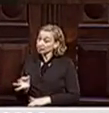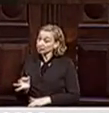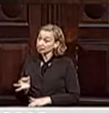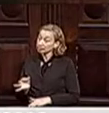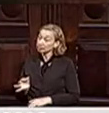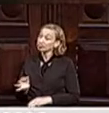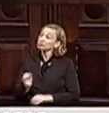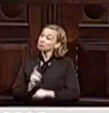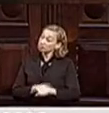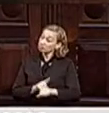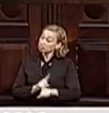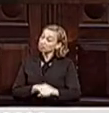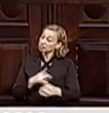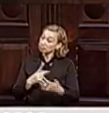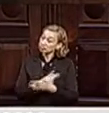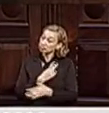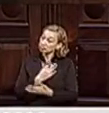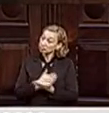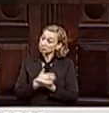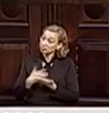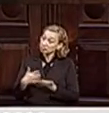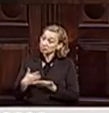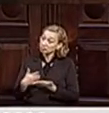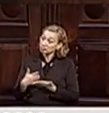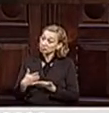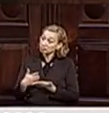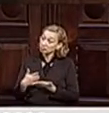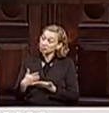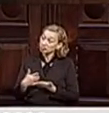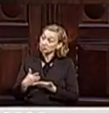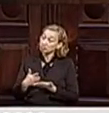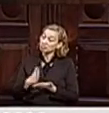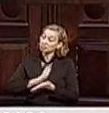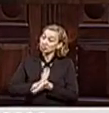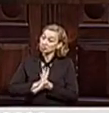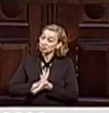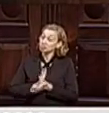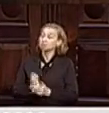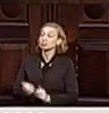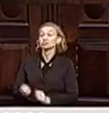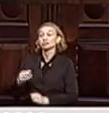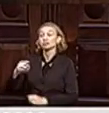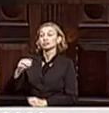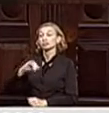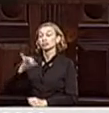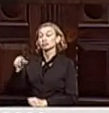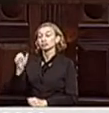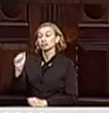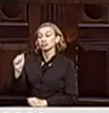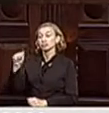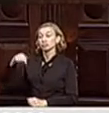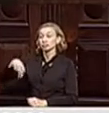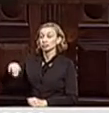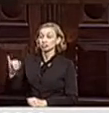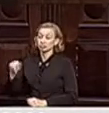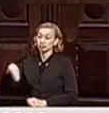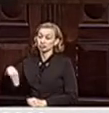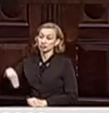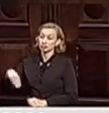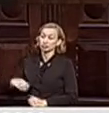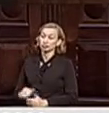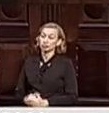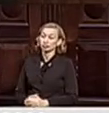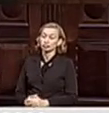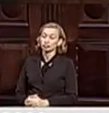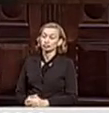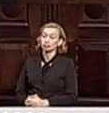o ministro Joaquim Barbosa seria derrotado. Com alguma habilidade, os membros